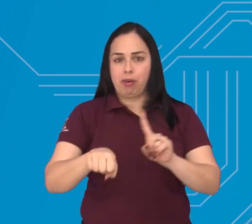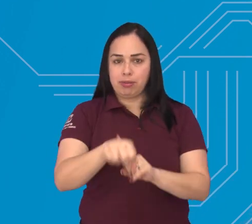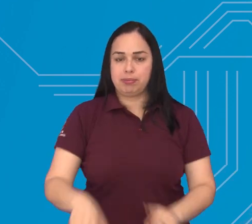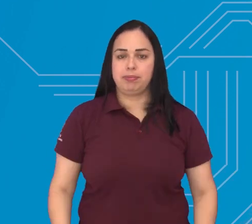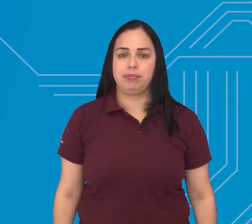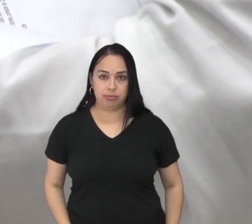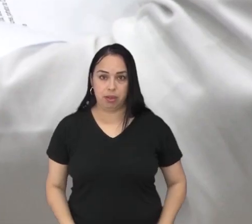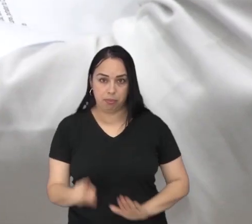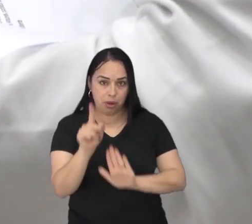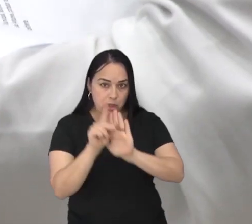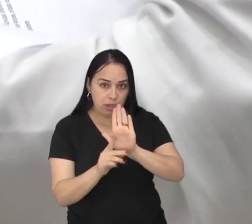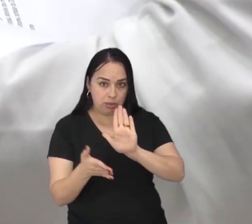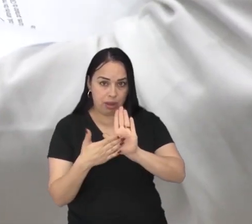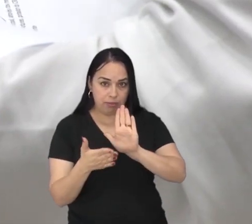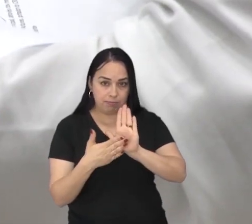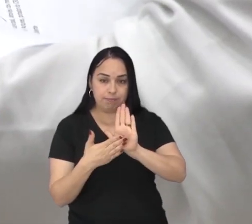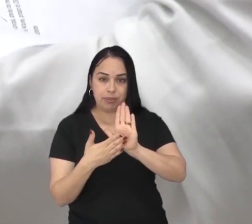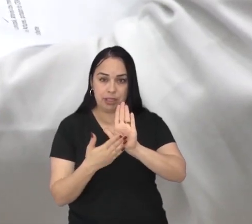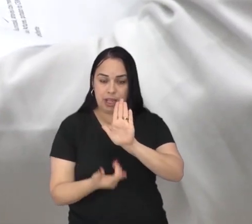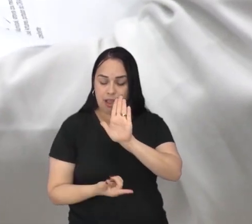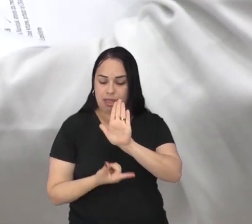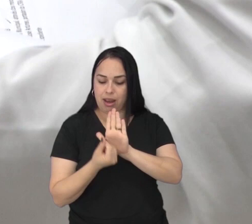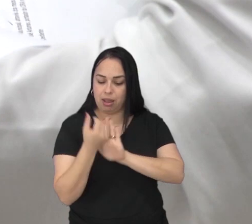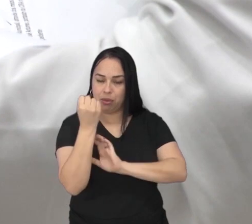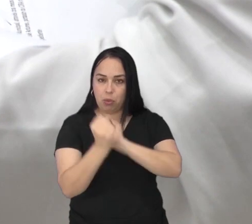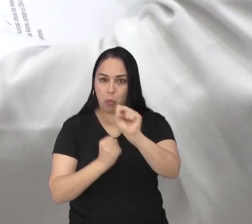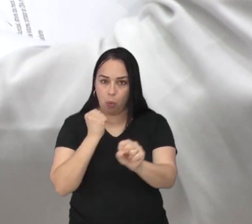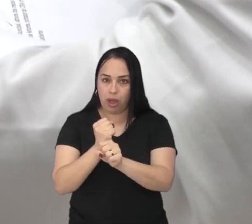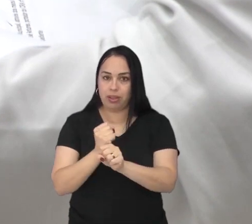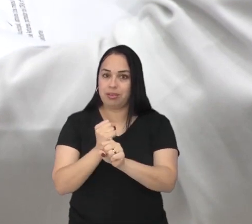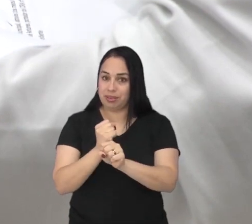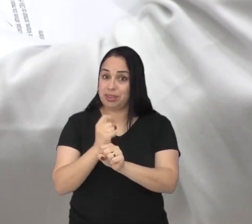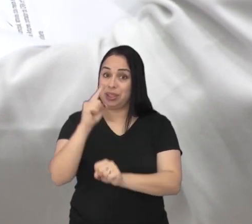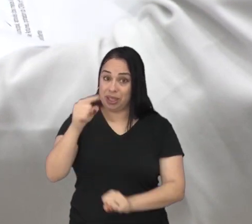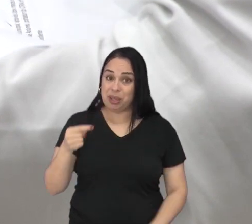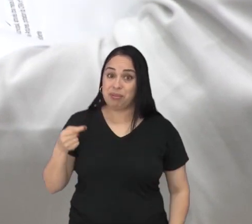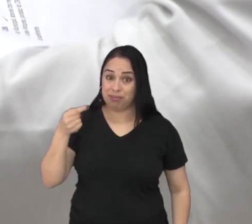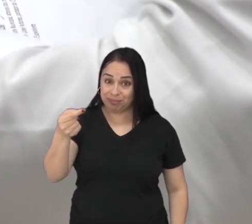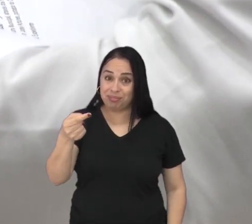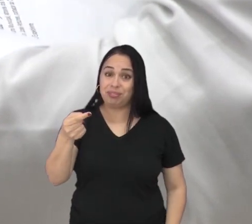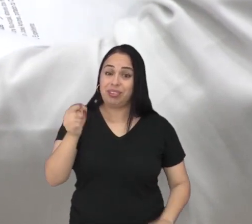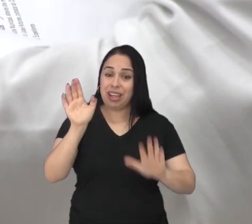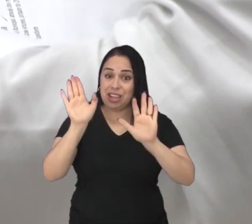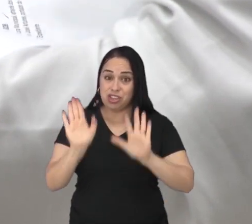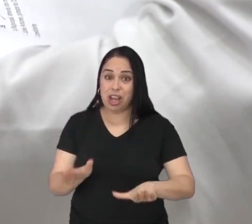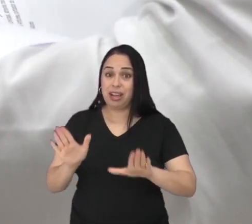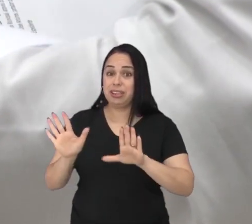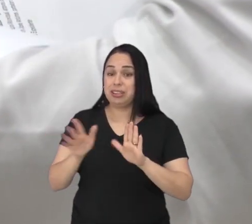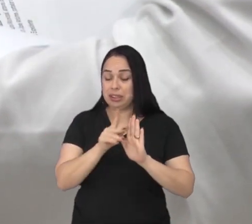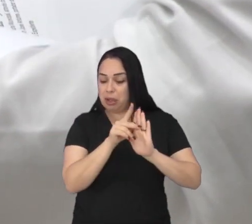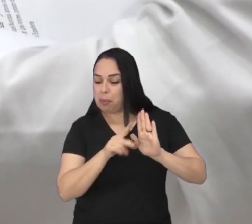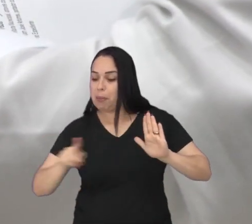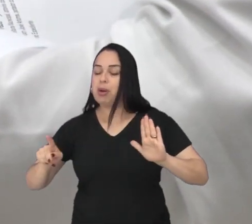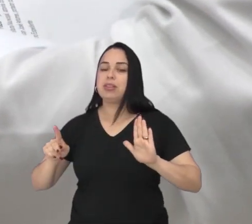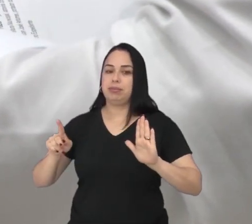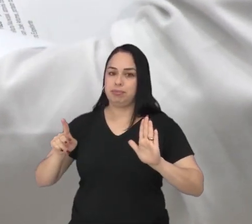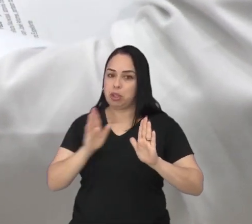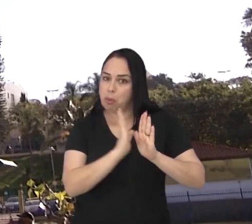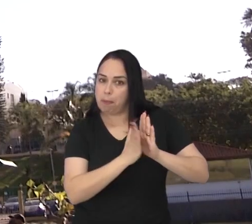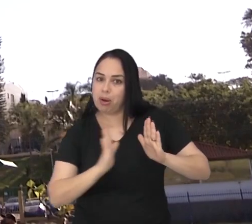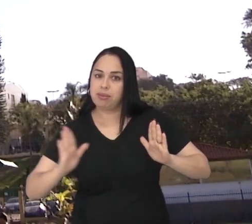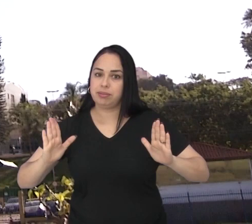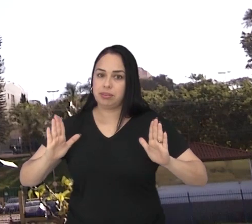da população. O projeto da LOA, Lei Orçamentária Anual de 2024, já está em